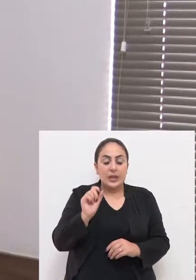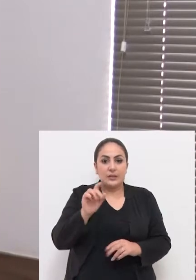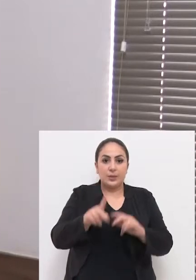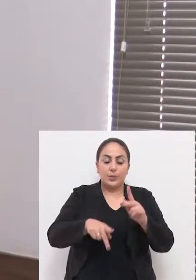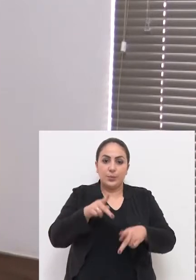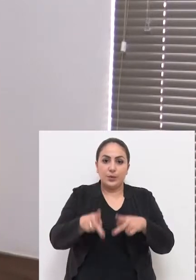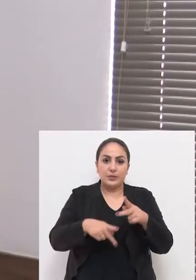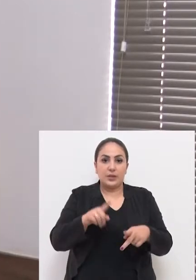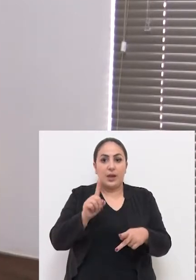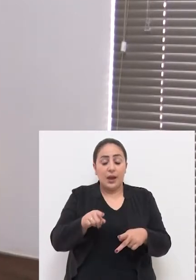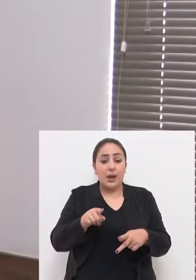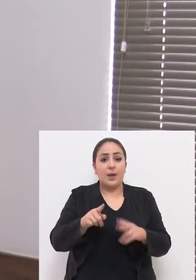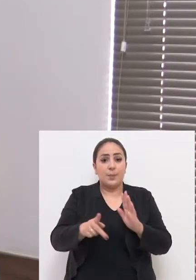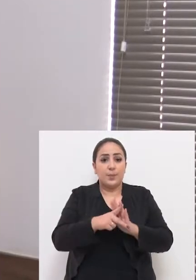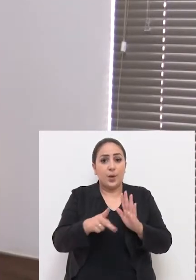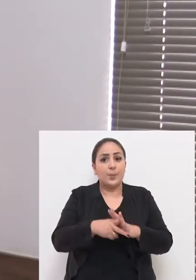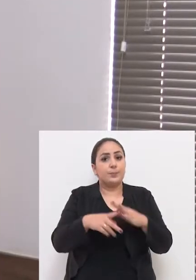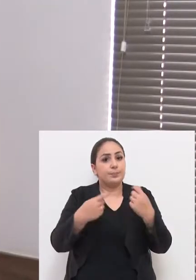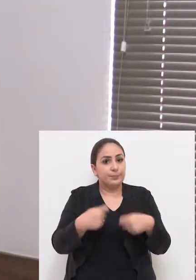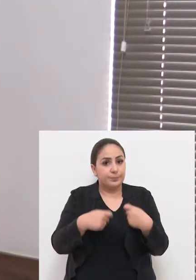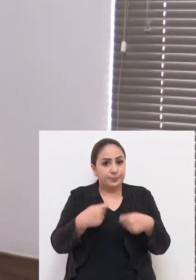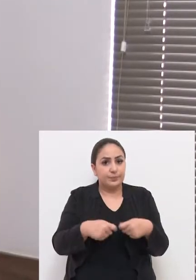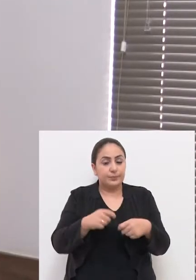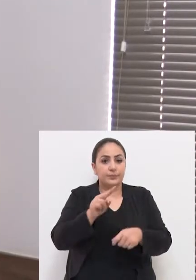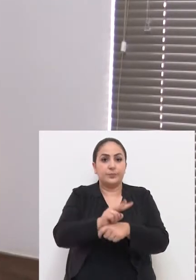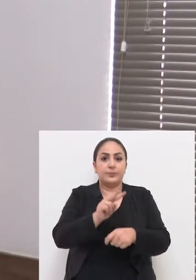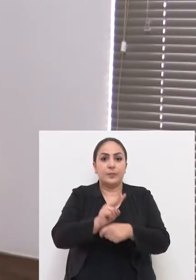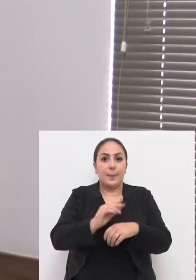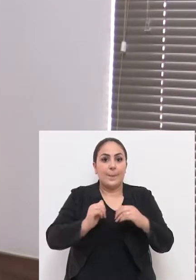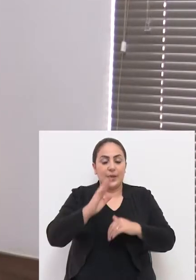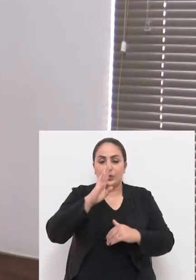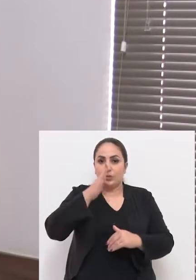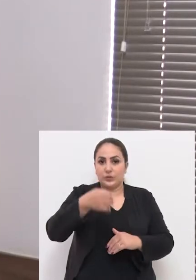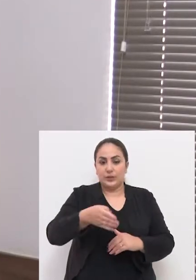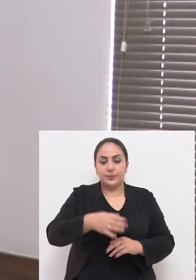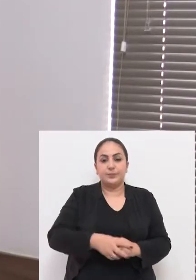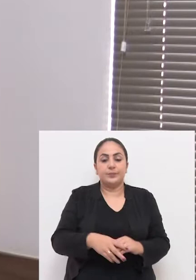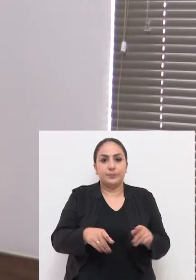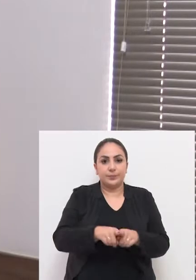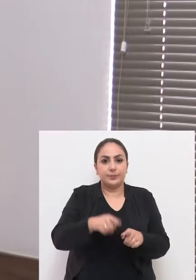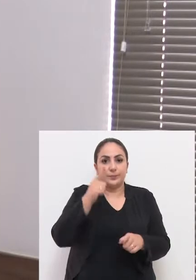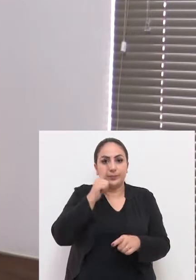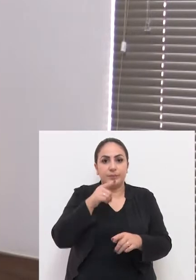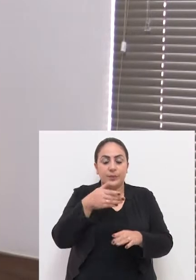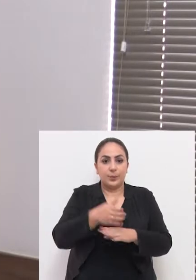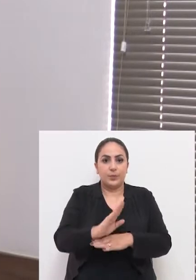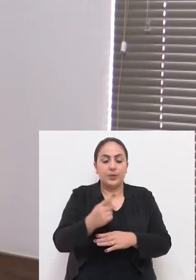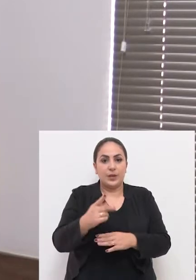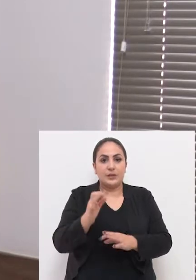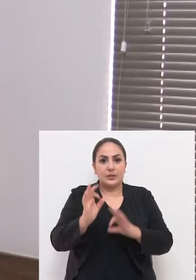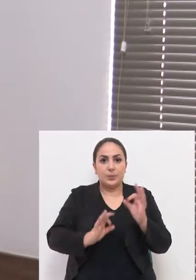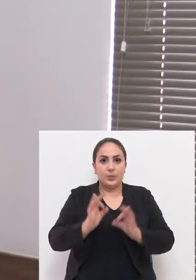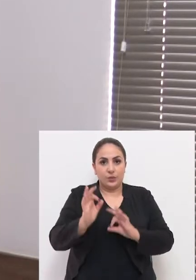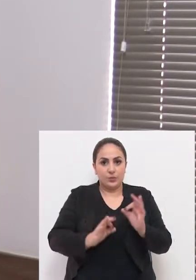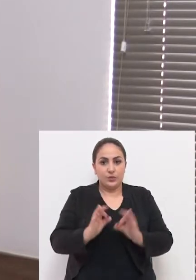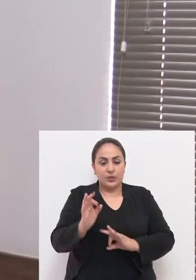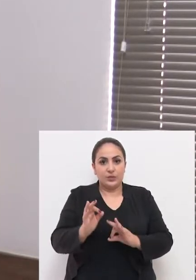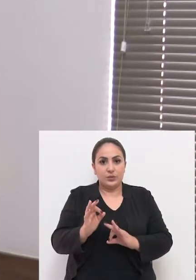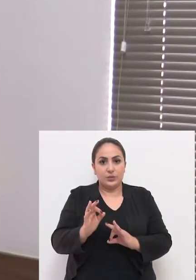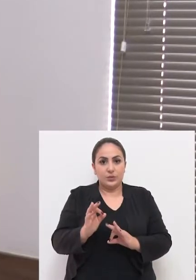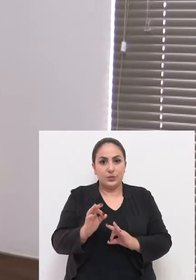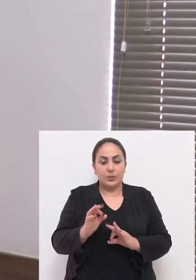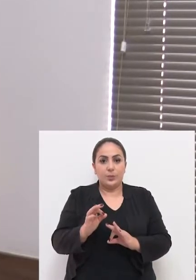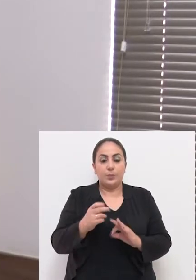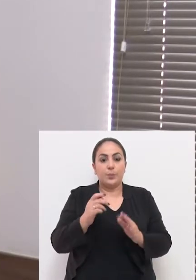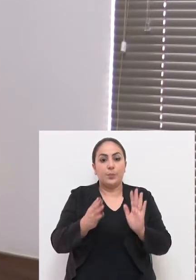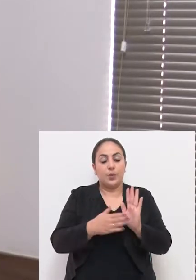essas populações são populações que precisam de um cuidado mais direto e de aprovar esse projeto aí,